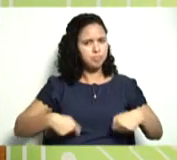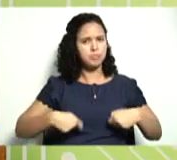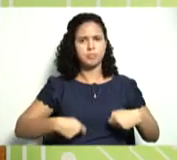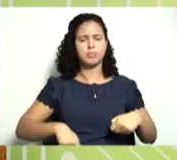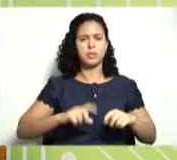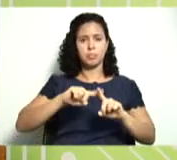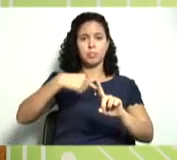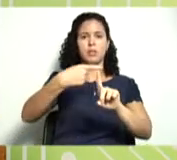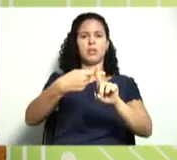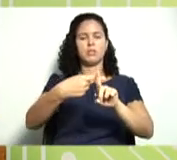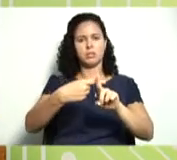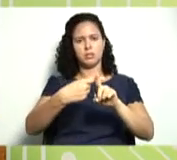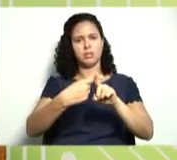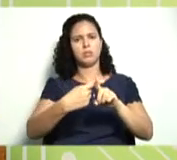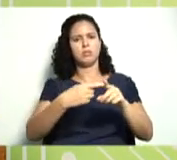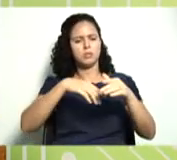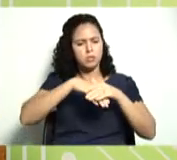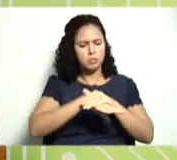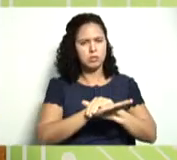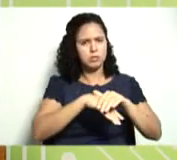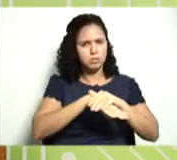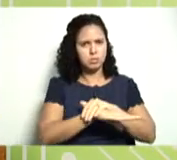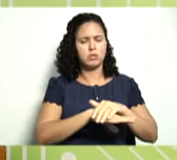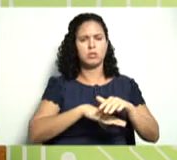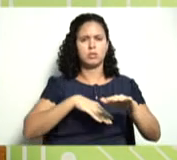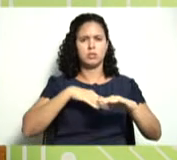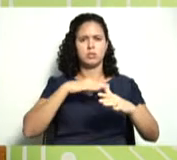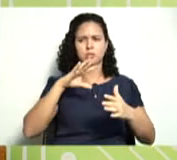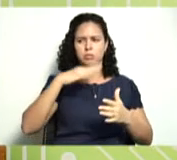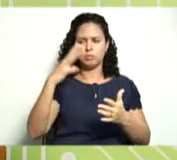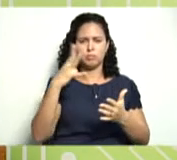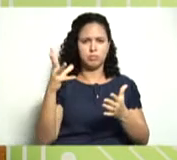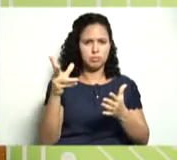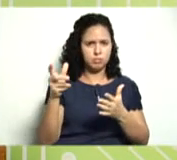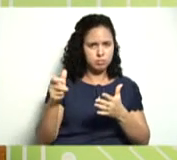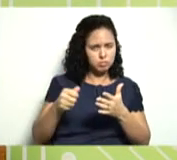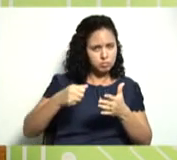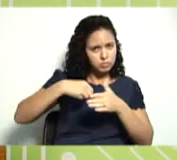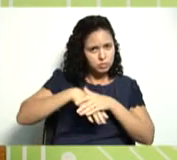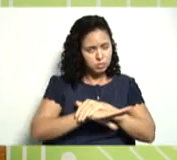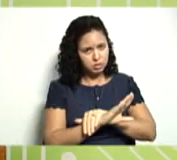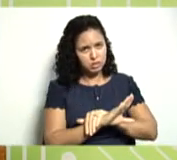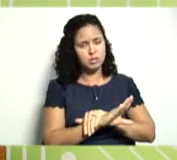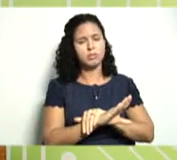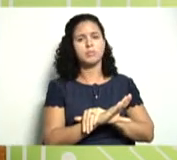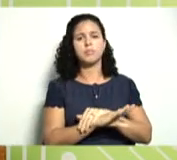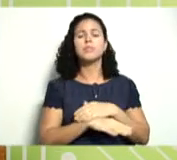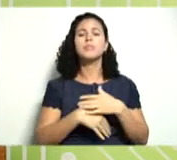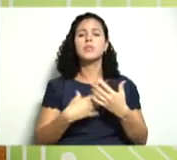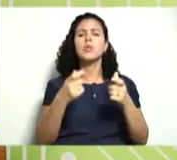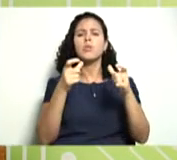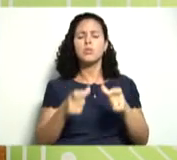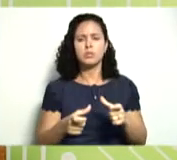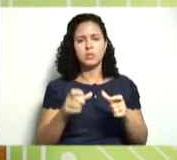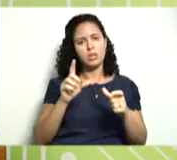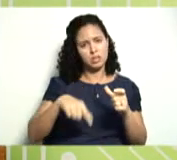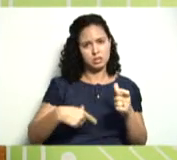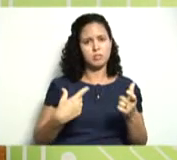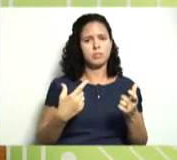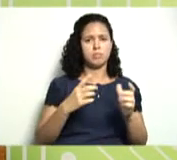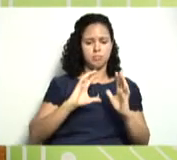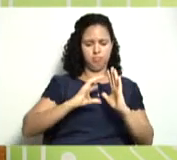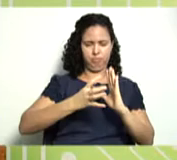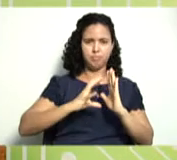necessidade de guardar esses dados em locais onde nós vamos mostrar agora pra vocês que são os bancos de dados certo